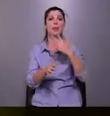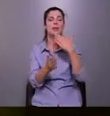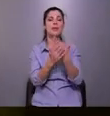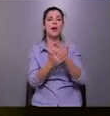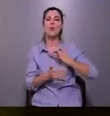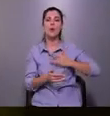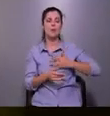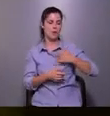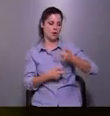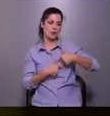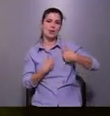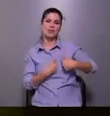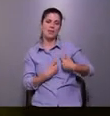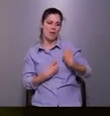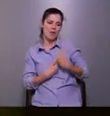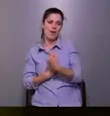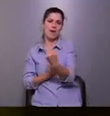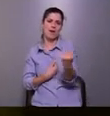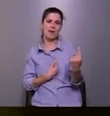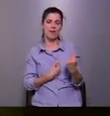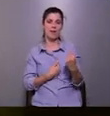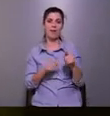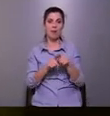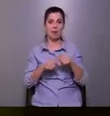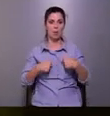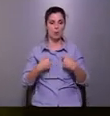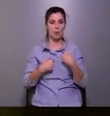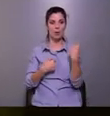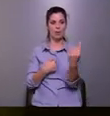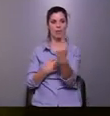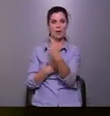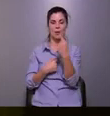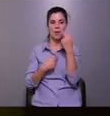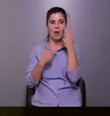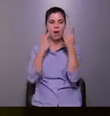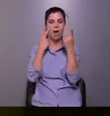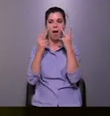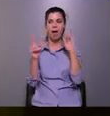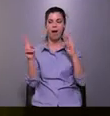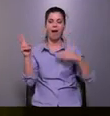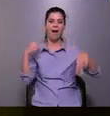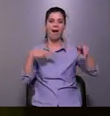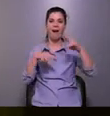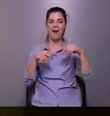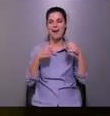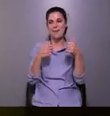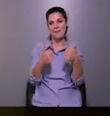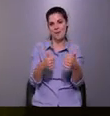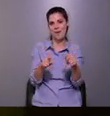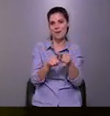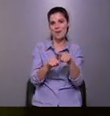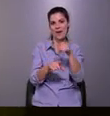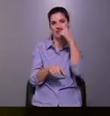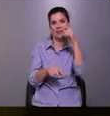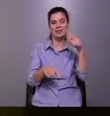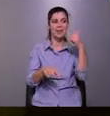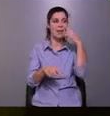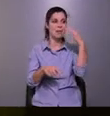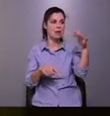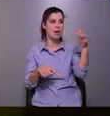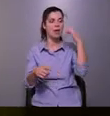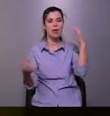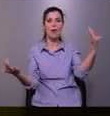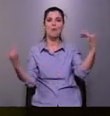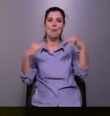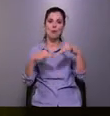coração, para que possamos ver com bons olhos e tratarmos-nos uns aos outros, cidadãos imigrantes,